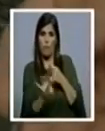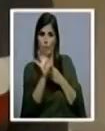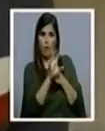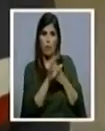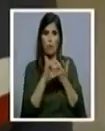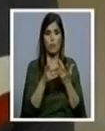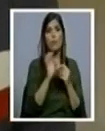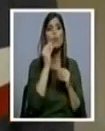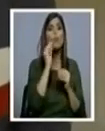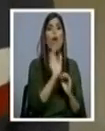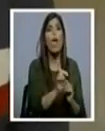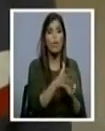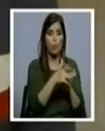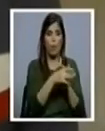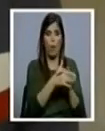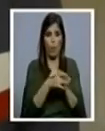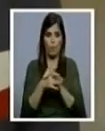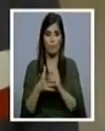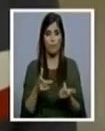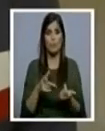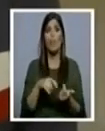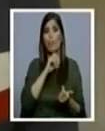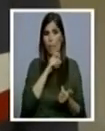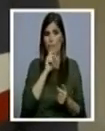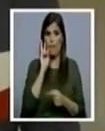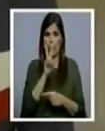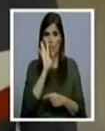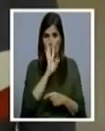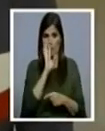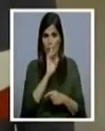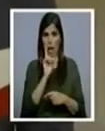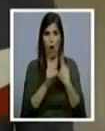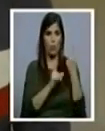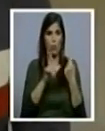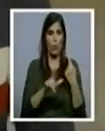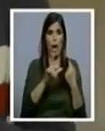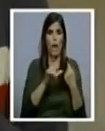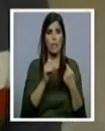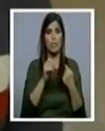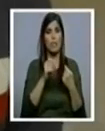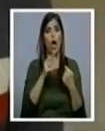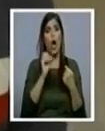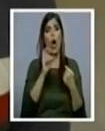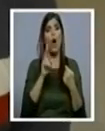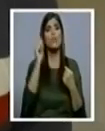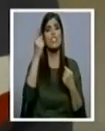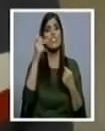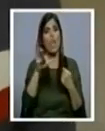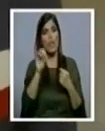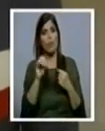fisiologia do tubarão. E, portanto, conseguimos ver se ele, em zonas com muito oxigênio, tem um nível de atividade